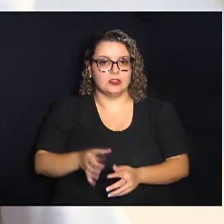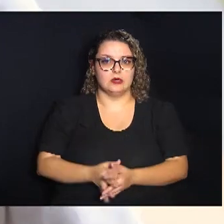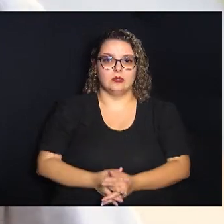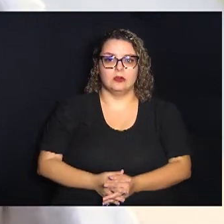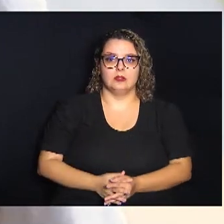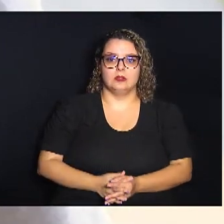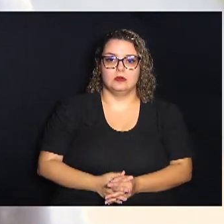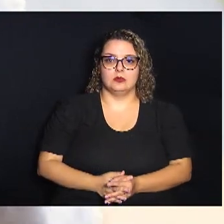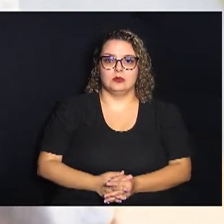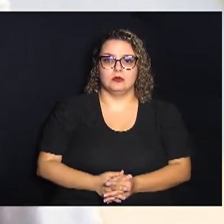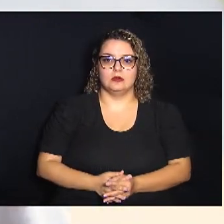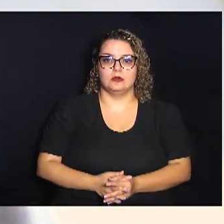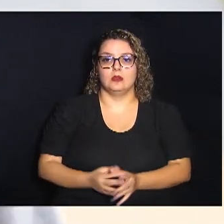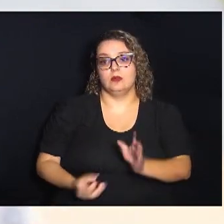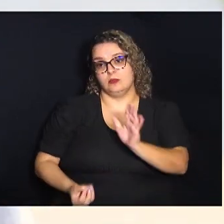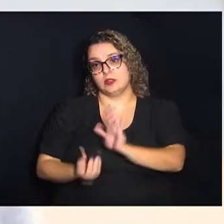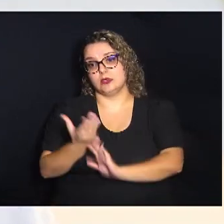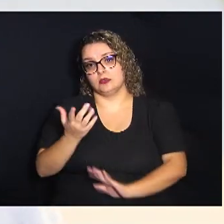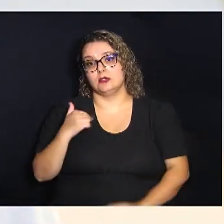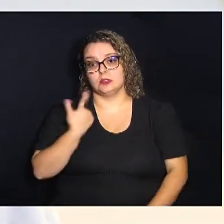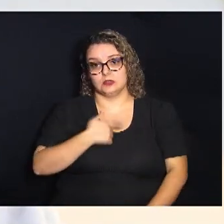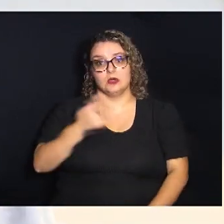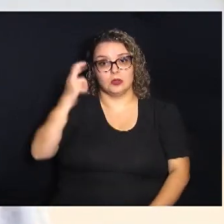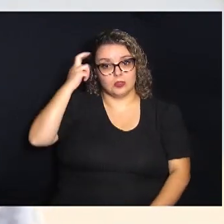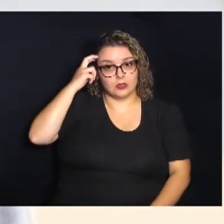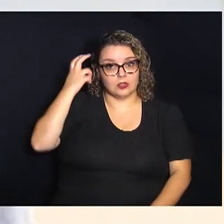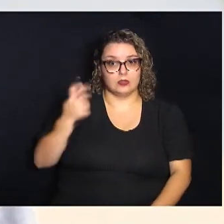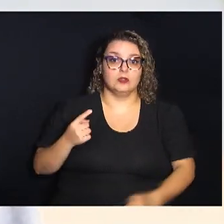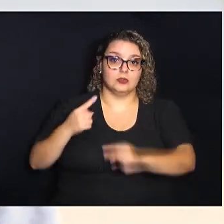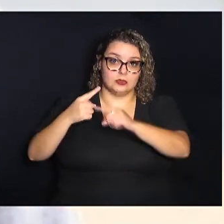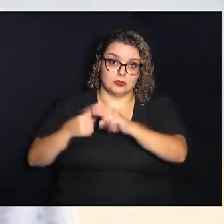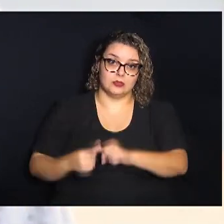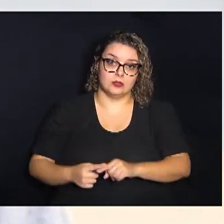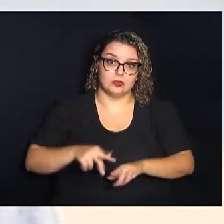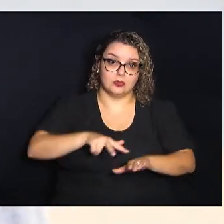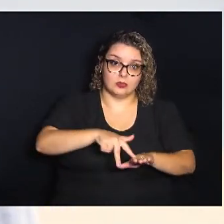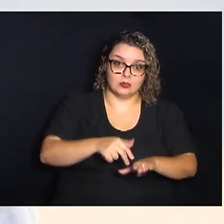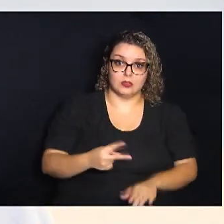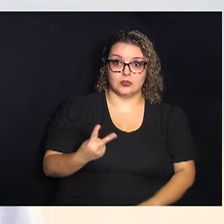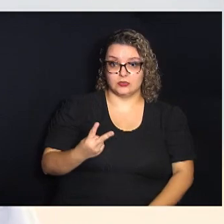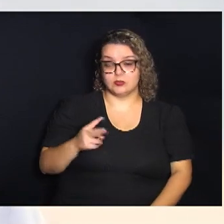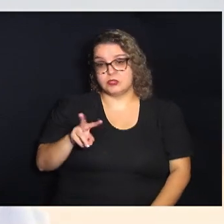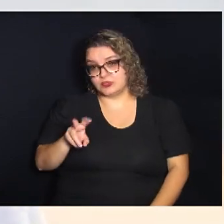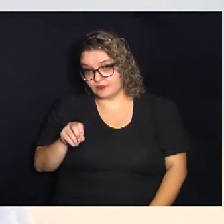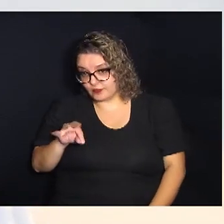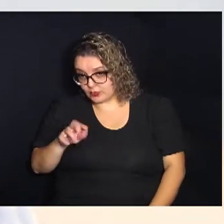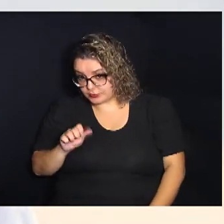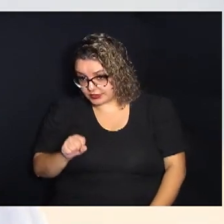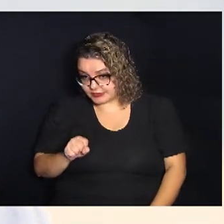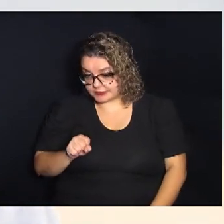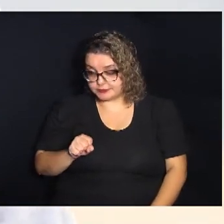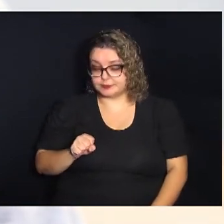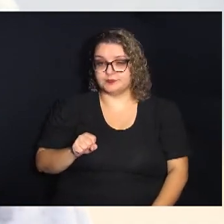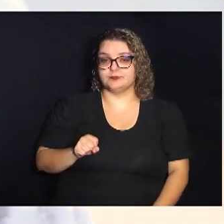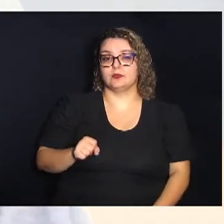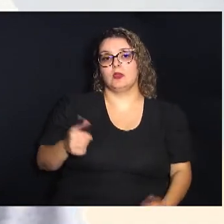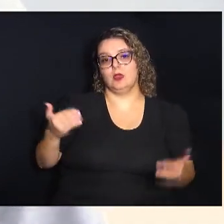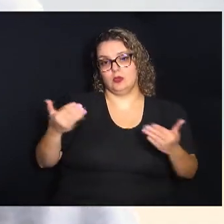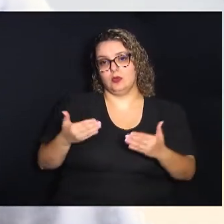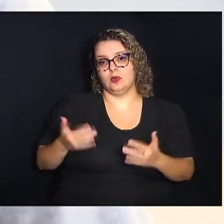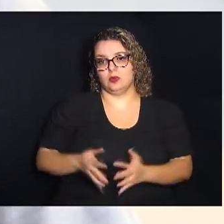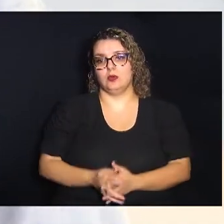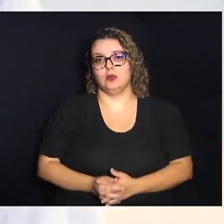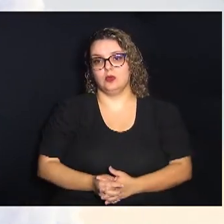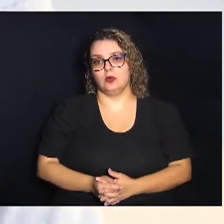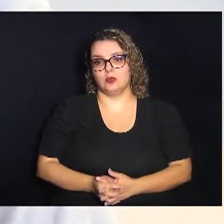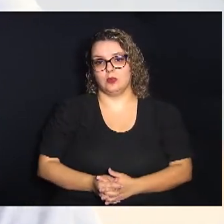A gente foi criado assim, né? A nossa cultura de competição de skate foi duas voltas. Hoje o pessoal,